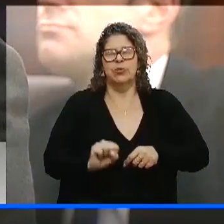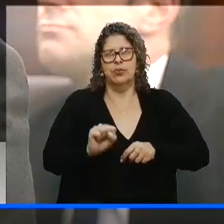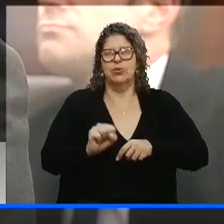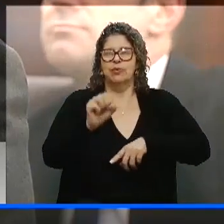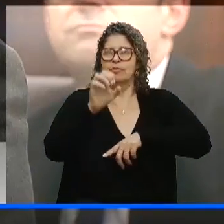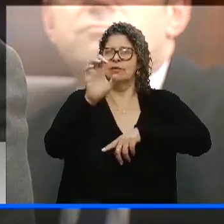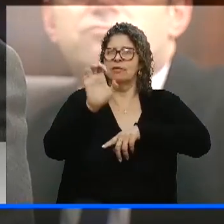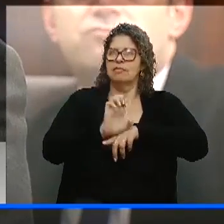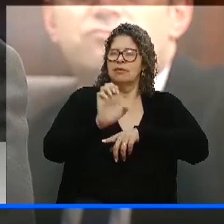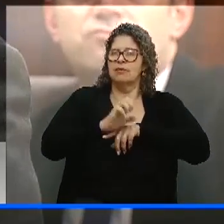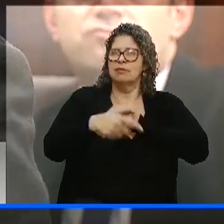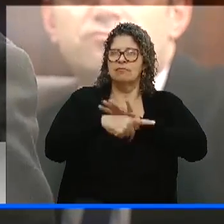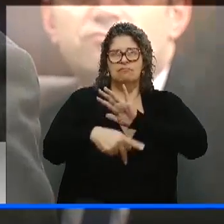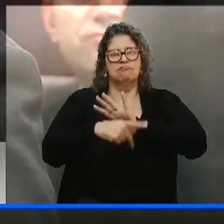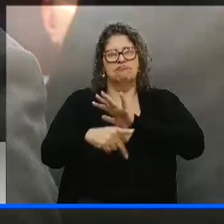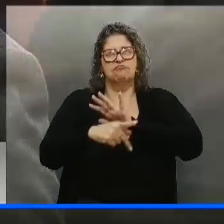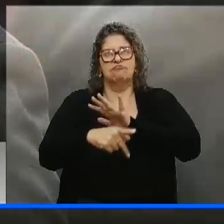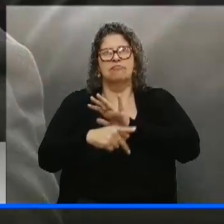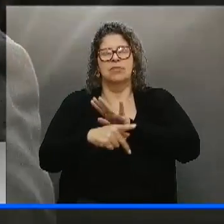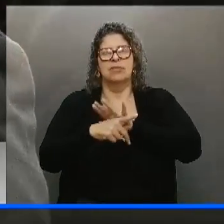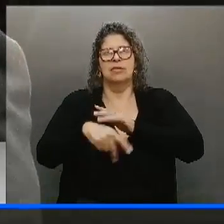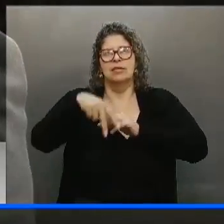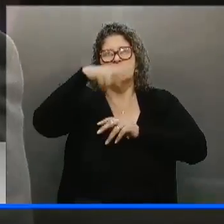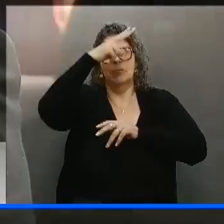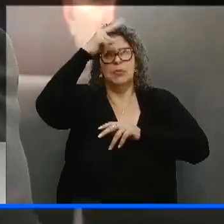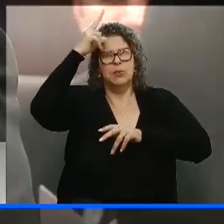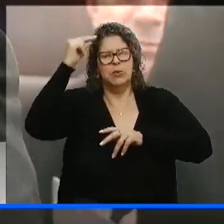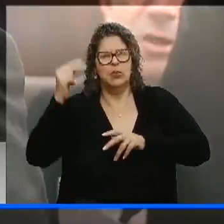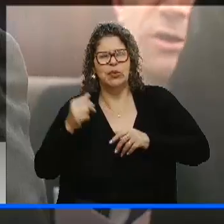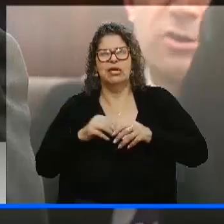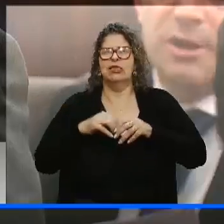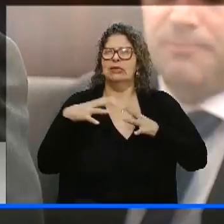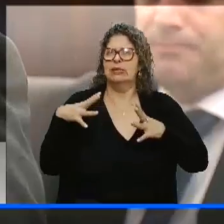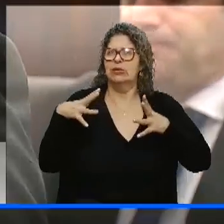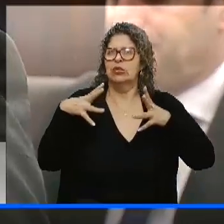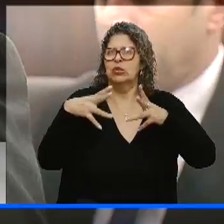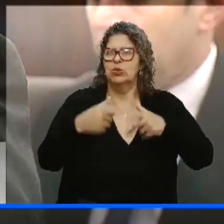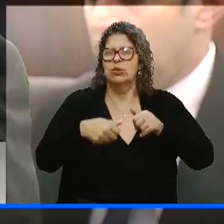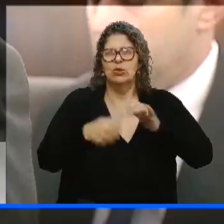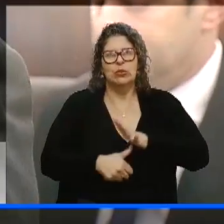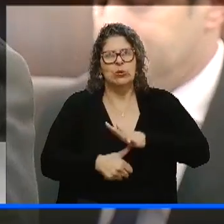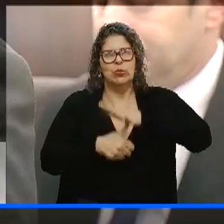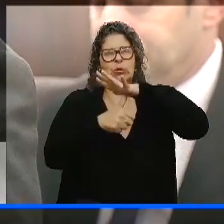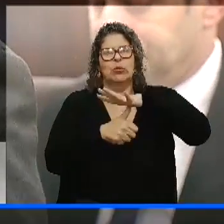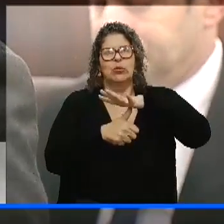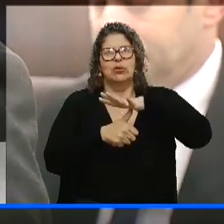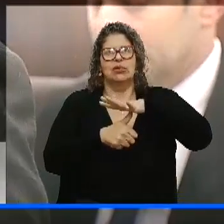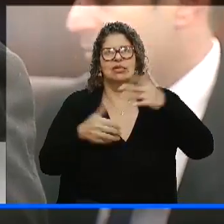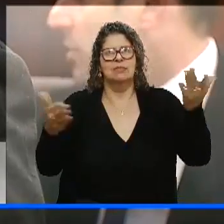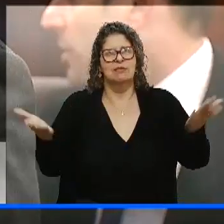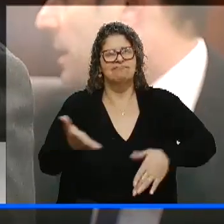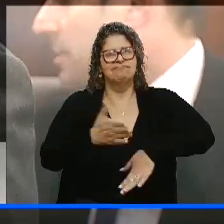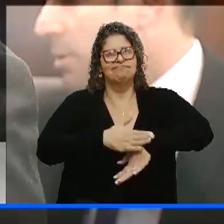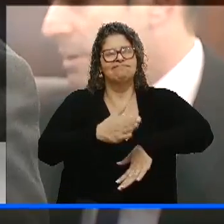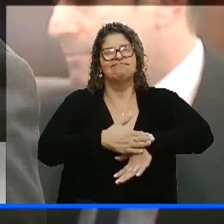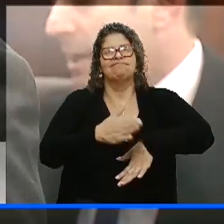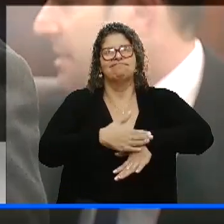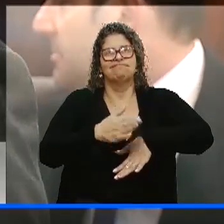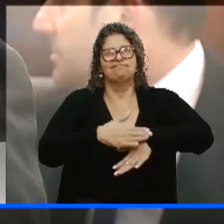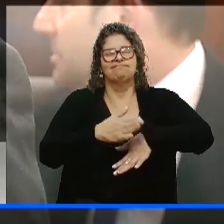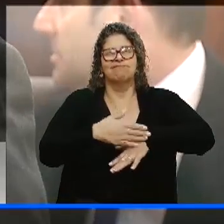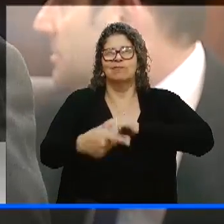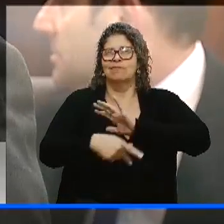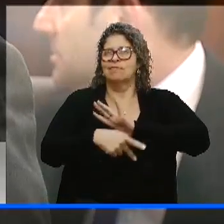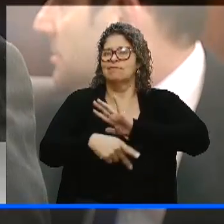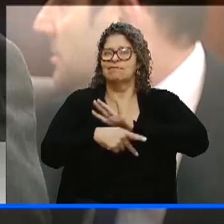do rio grande do sul fazendo a articulação de prefeitos deputados estaduais lideranças principalmente nesse momento em que essa região tão